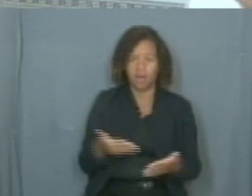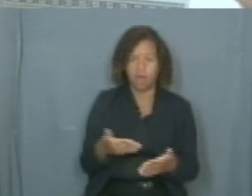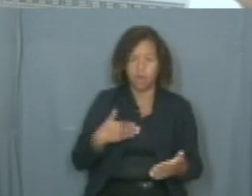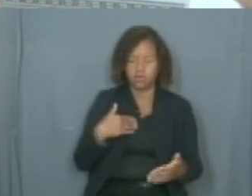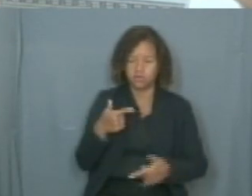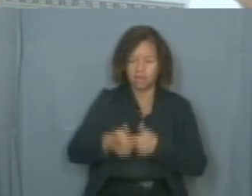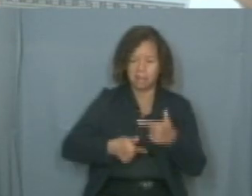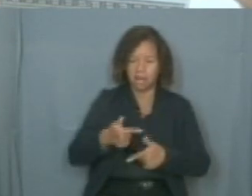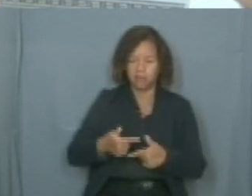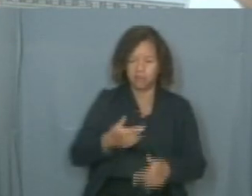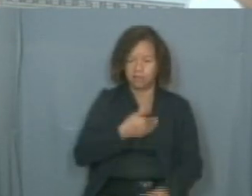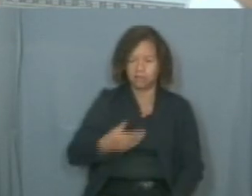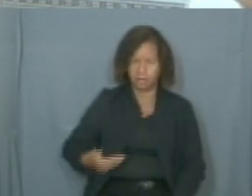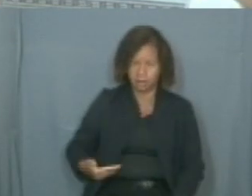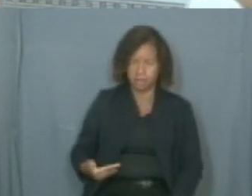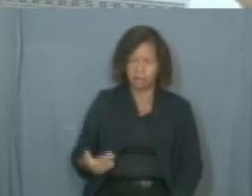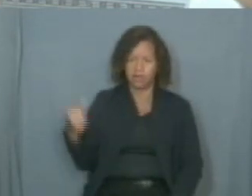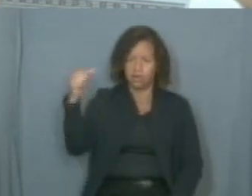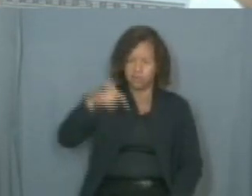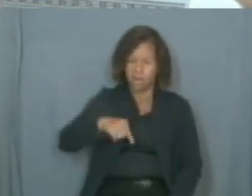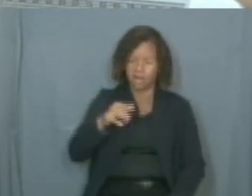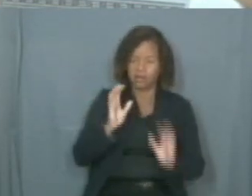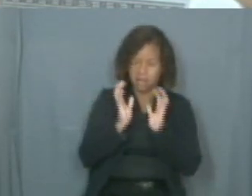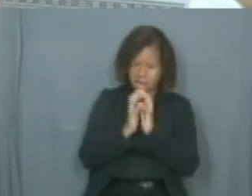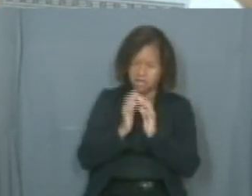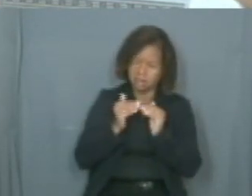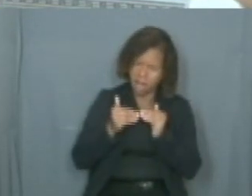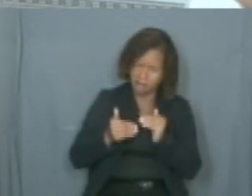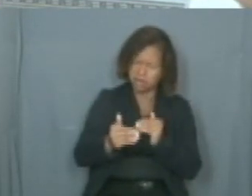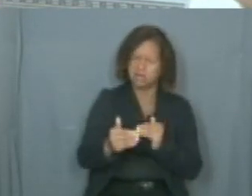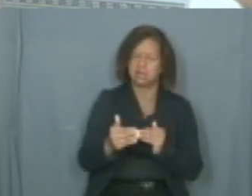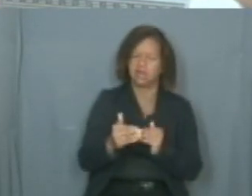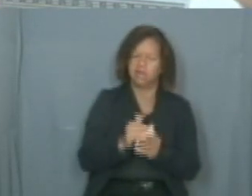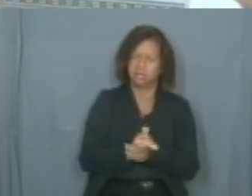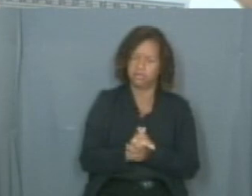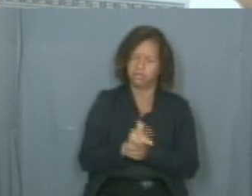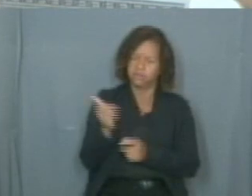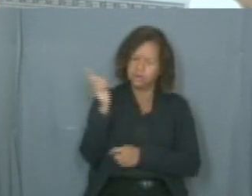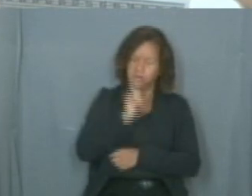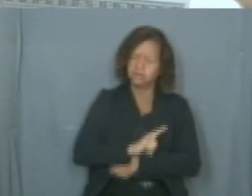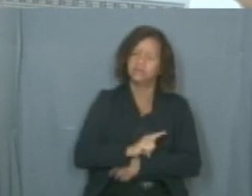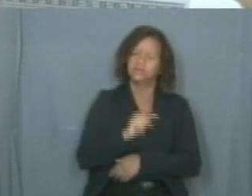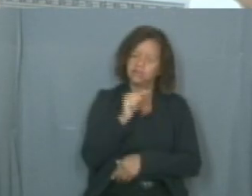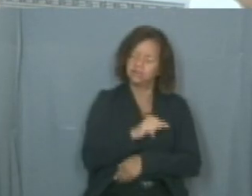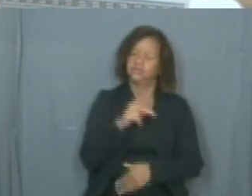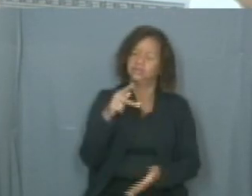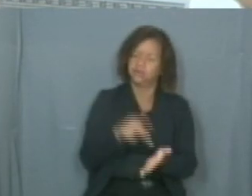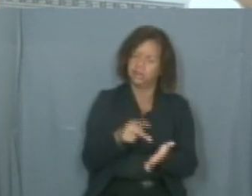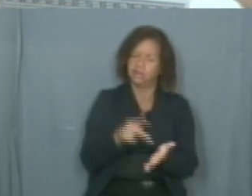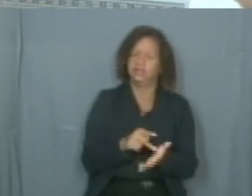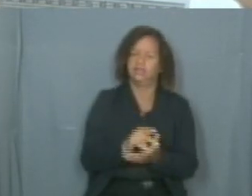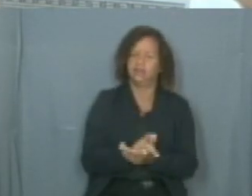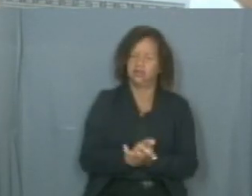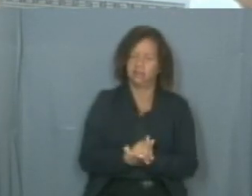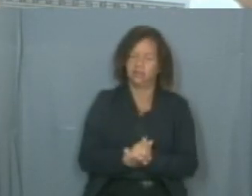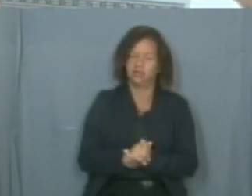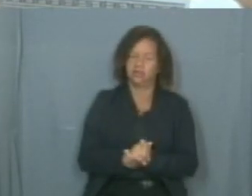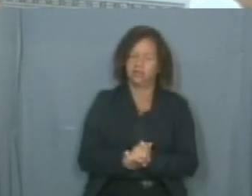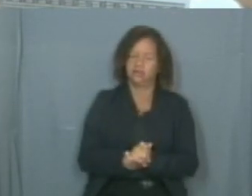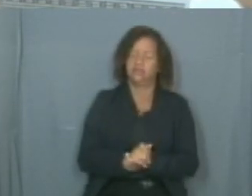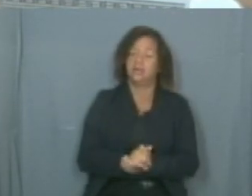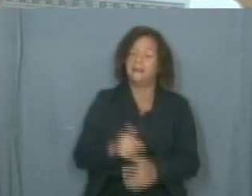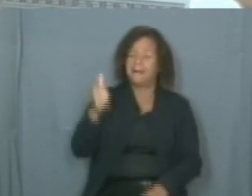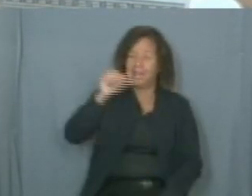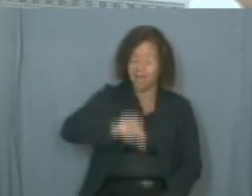são servidores públicos. Nós aqui no Recife avançamos muito. E a gente tem que tratar aqui com a verdade. Não é verdade. O